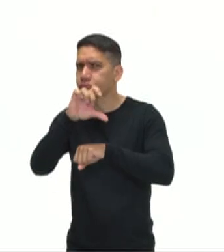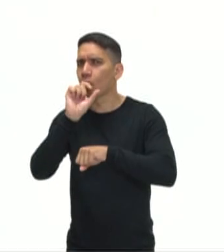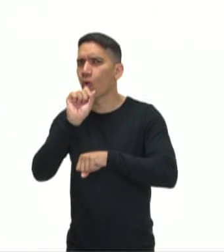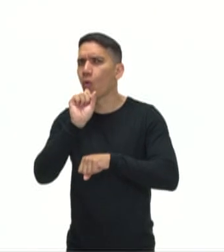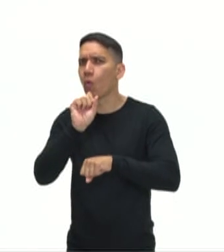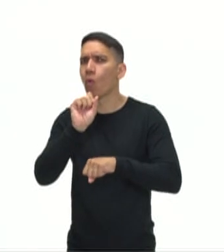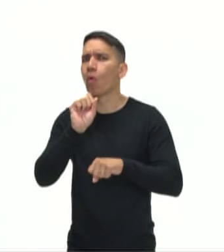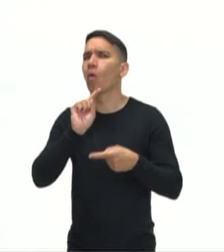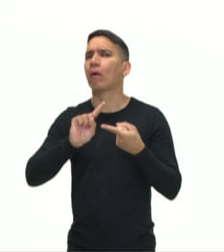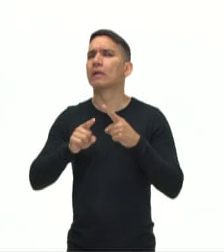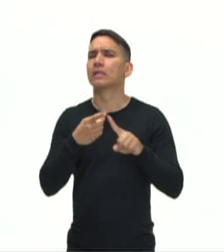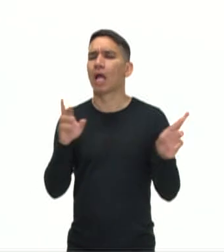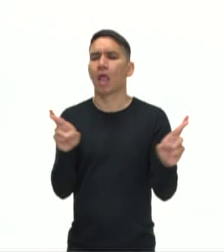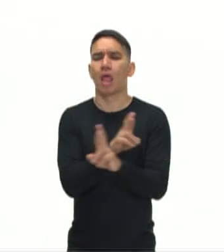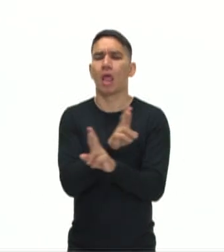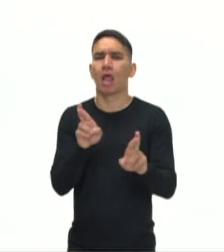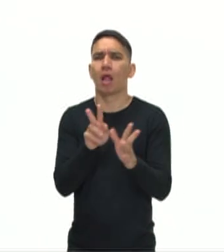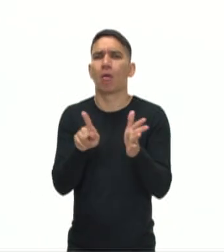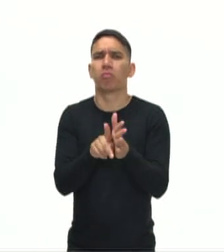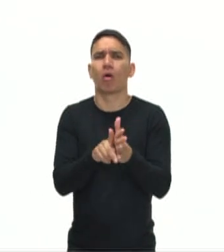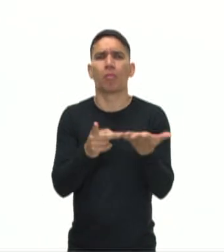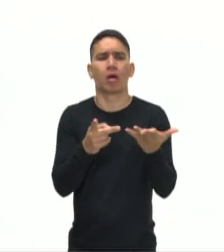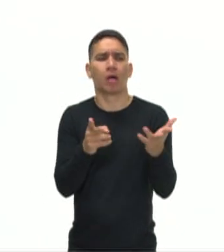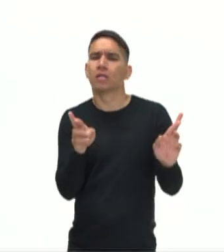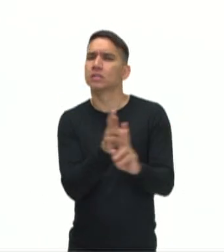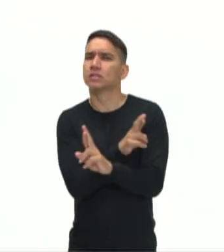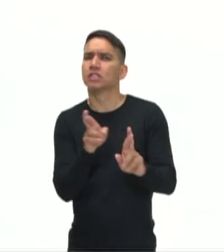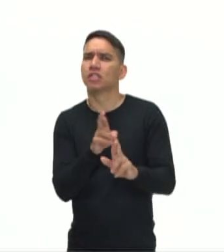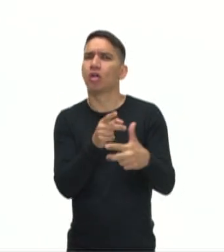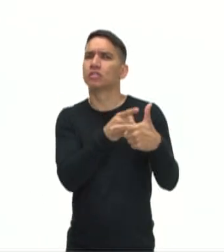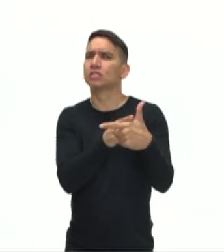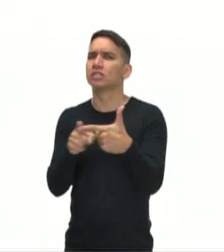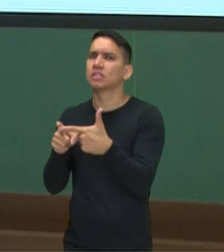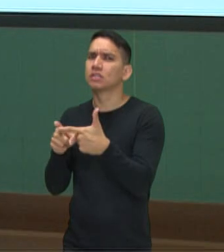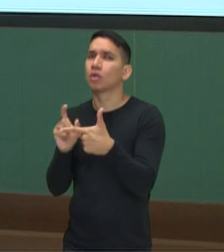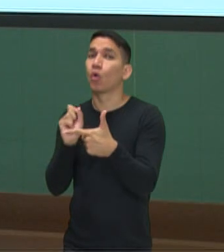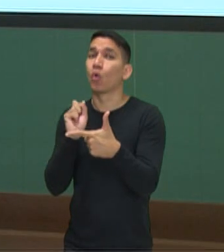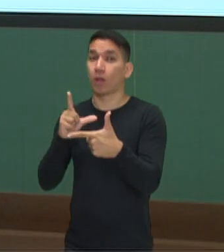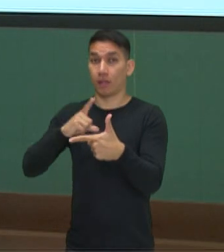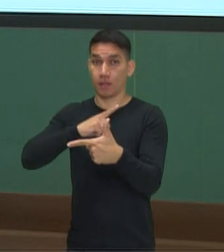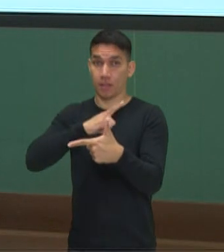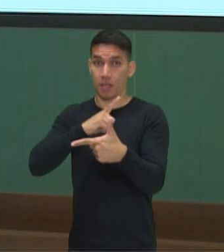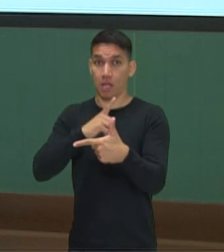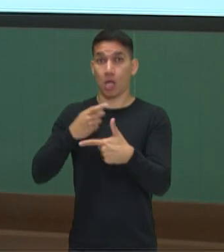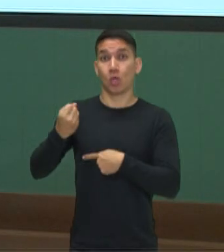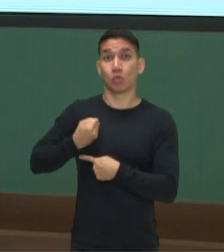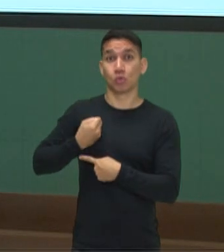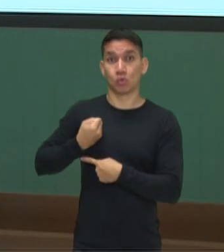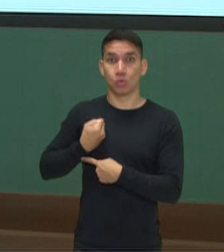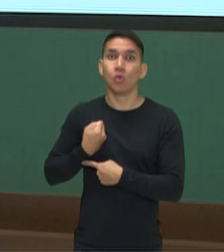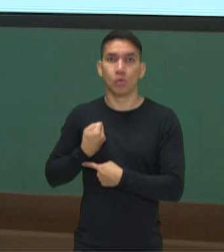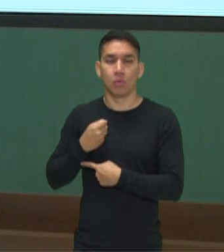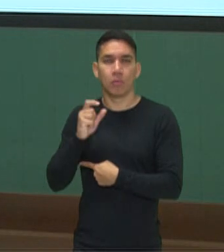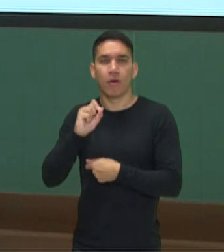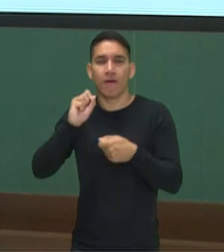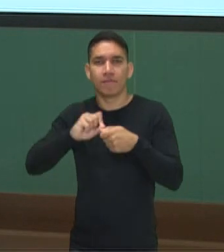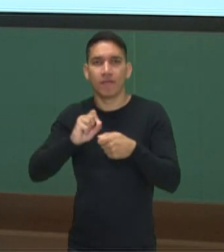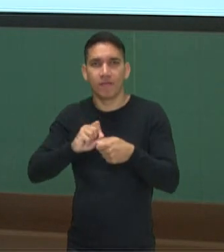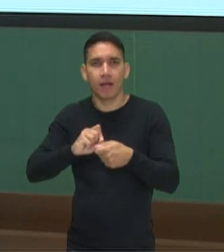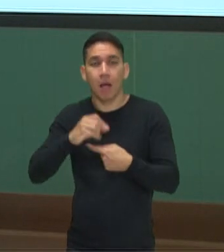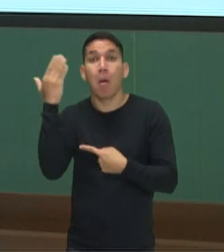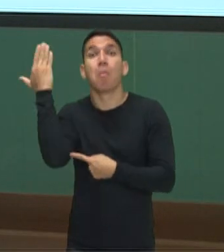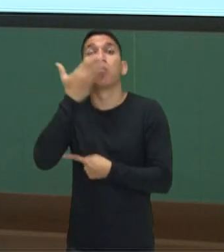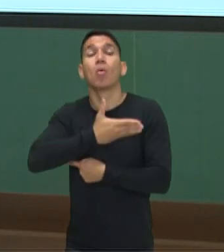O que será a relação fundamental da divisão? Lá nos números, né, na divisão numérica, nós fazemos a